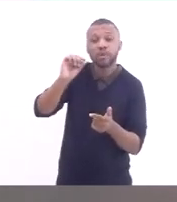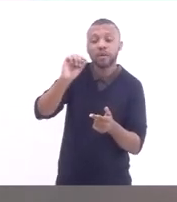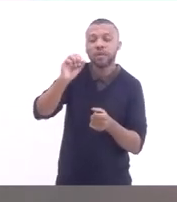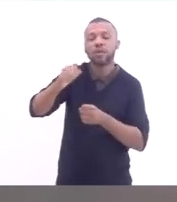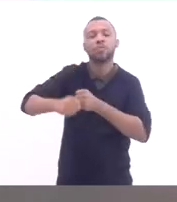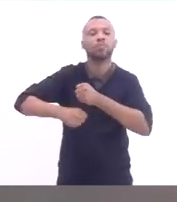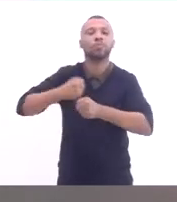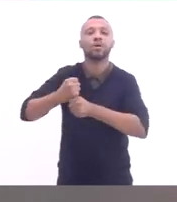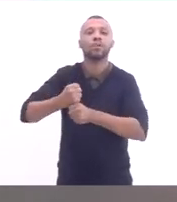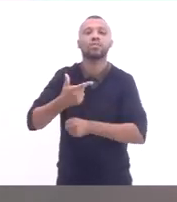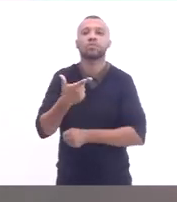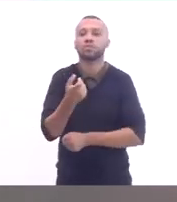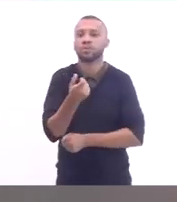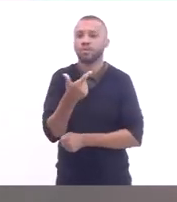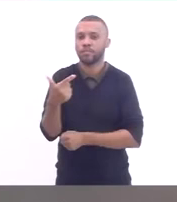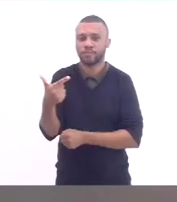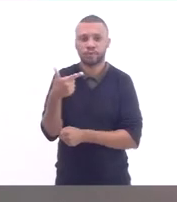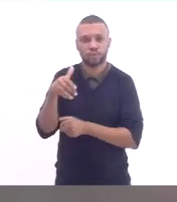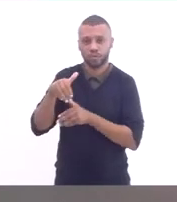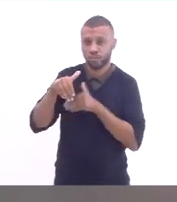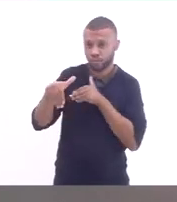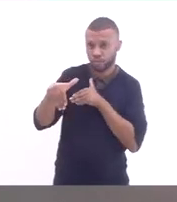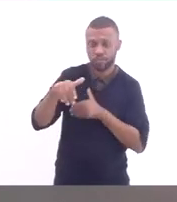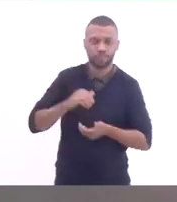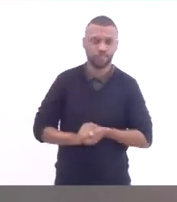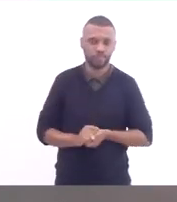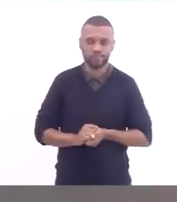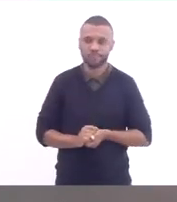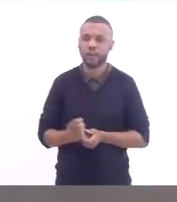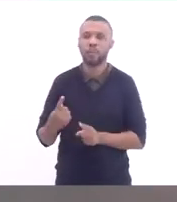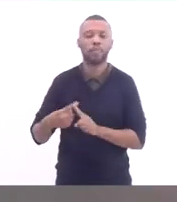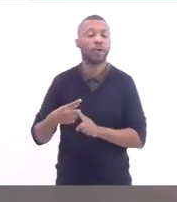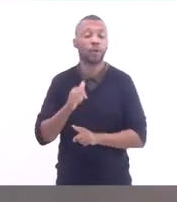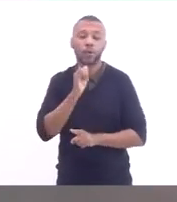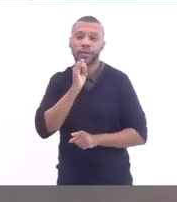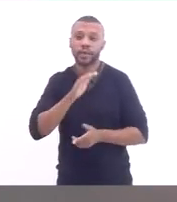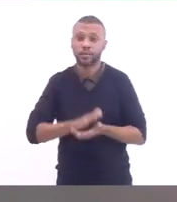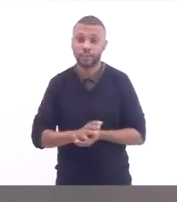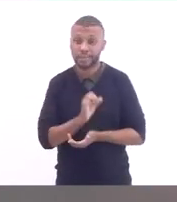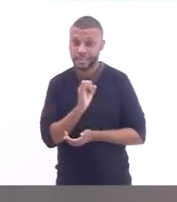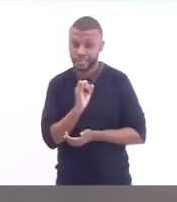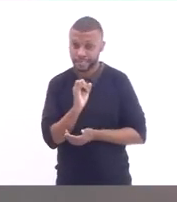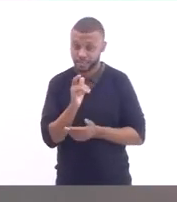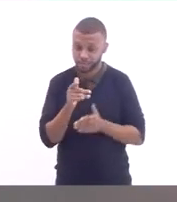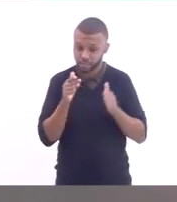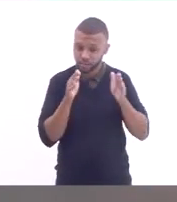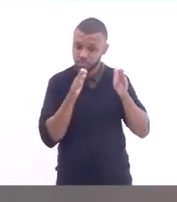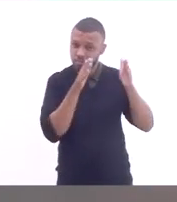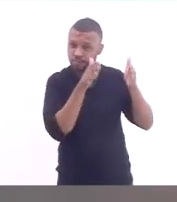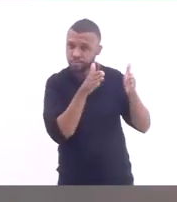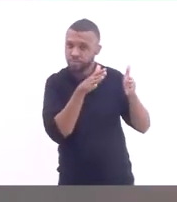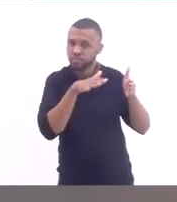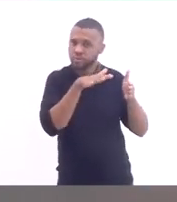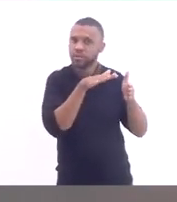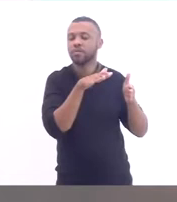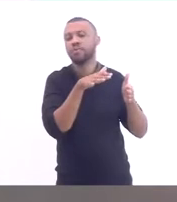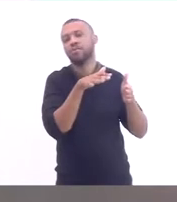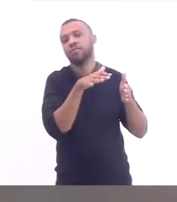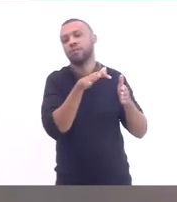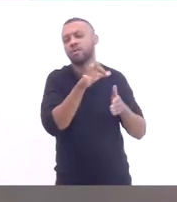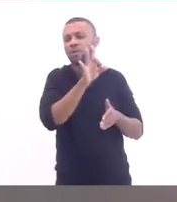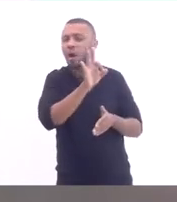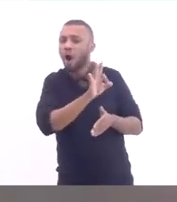2022, porque se de um lado nós estamos voando na questão dos royalties